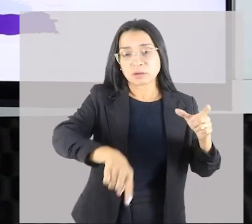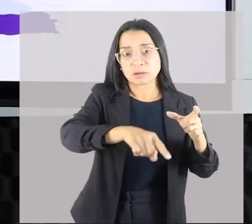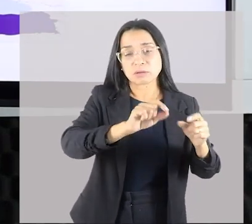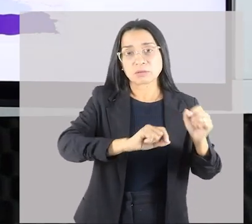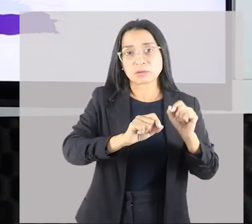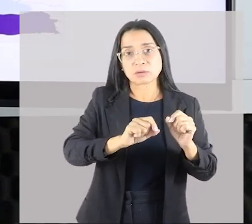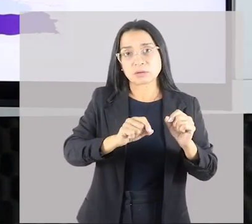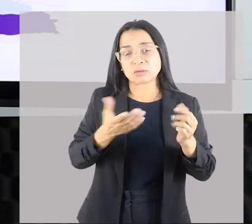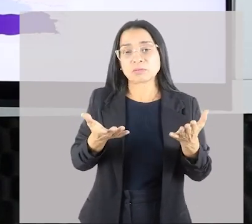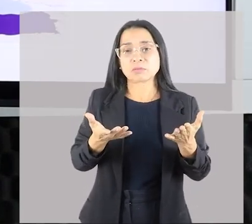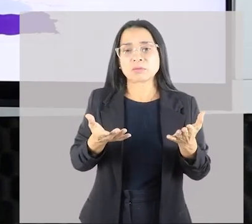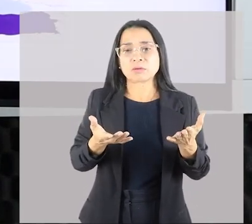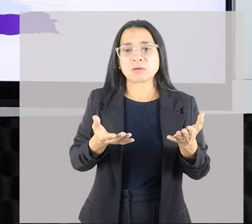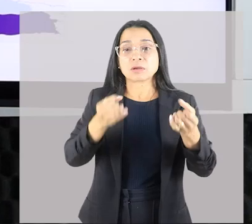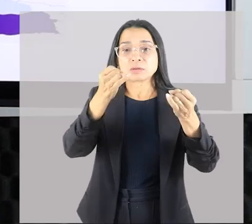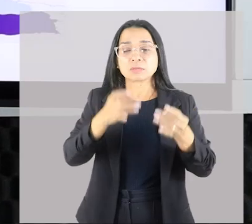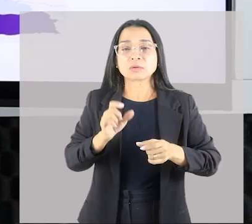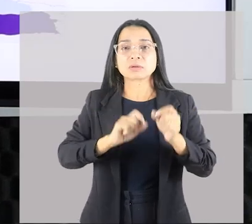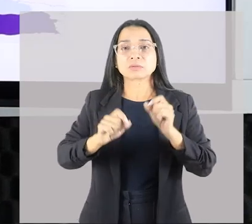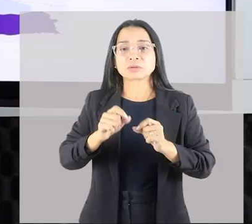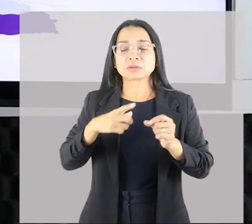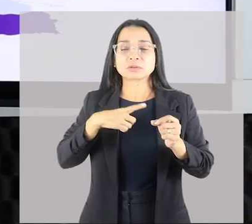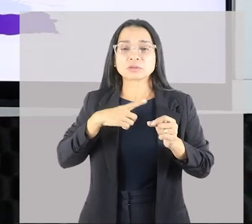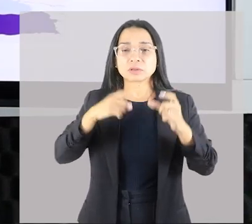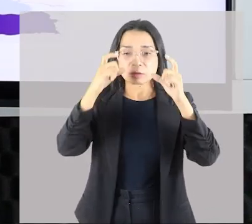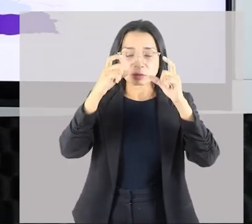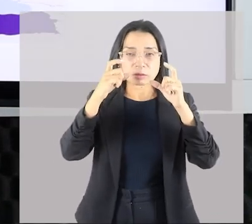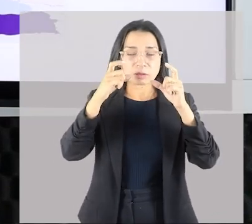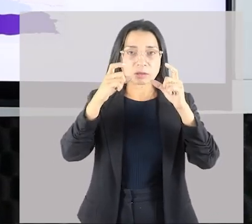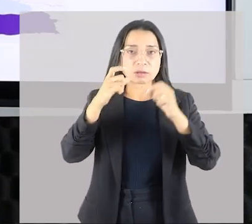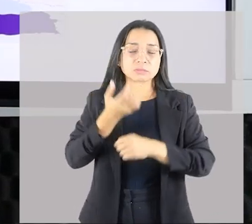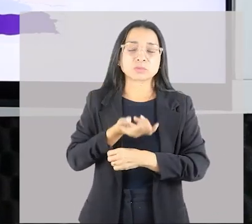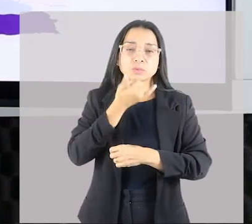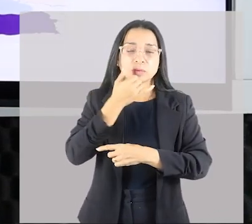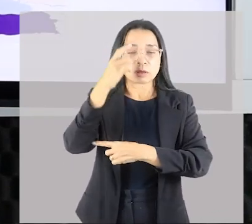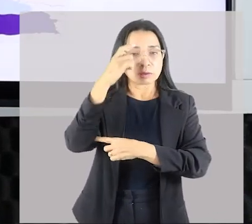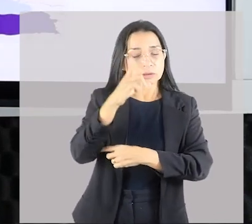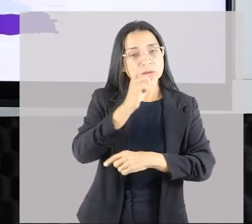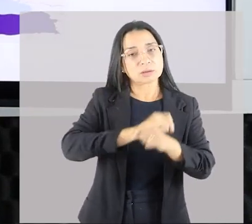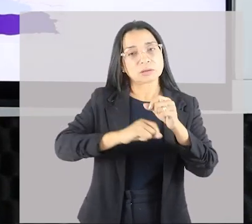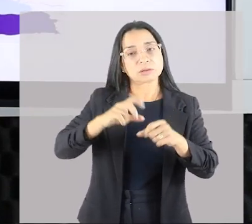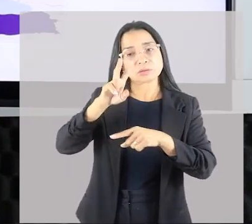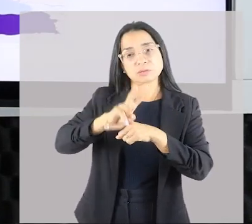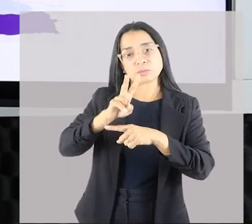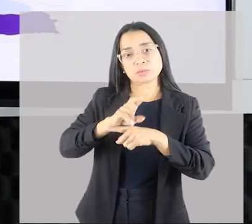tá certo, alegando que tinha o interesse de proteger as populações da região de